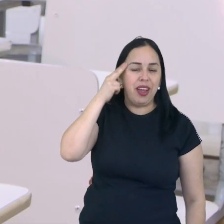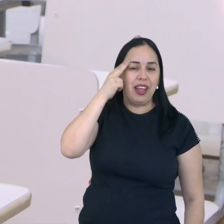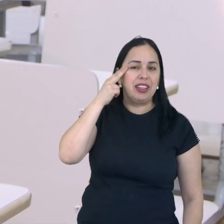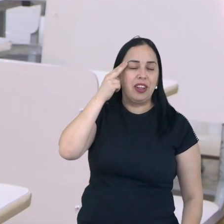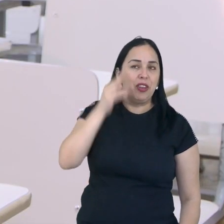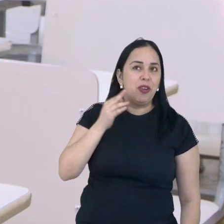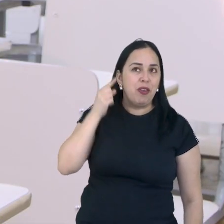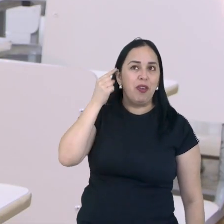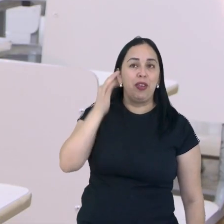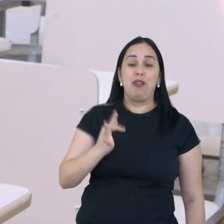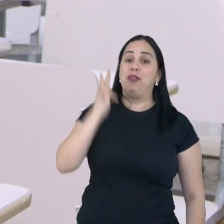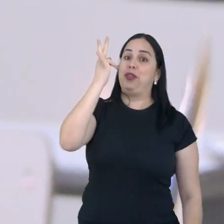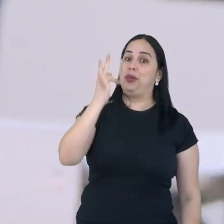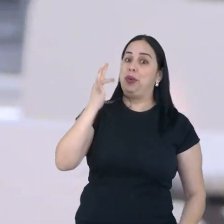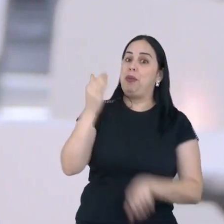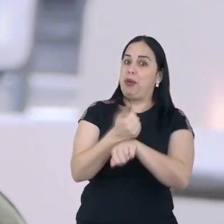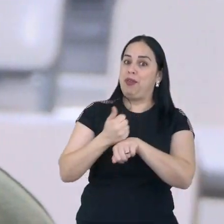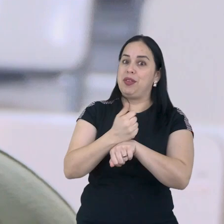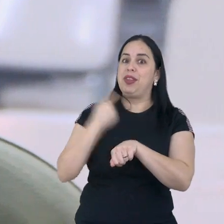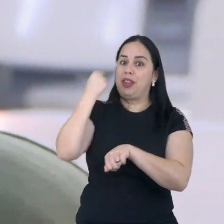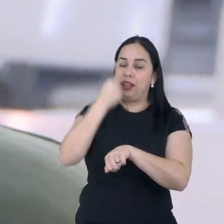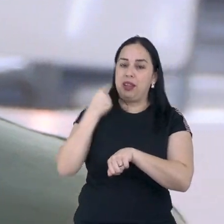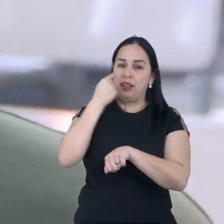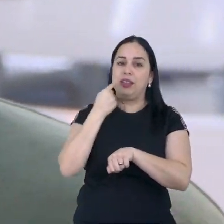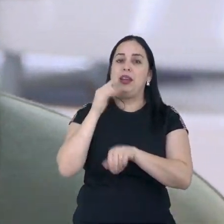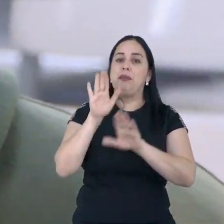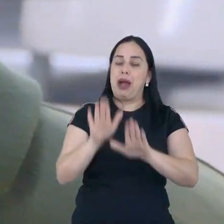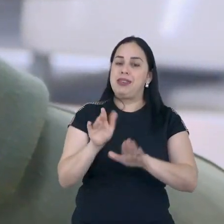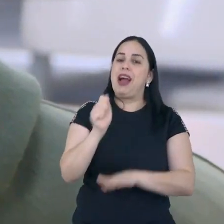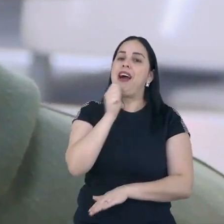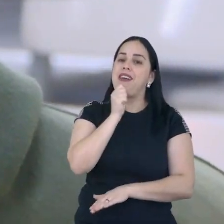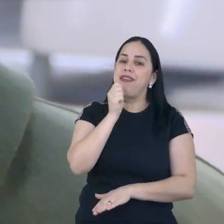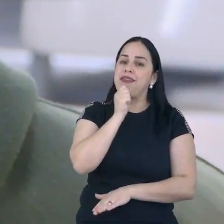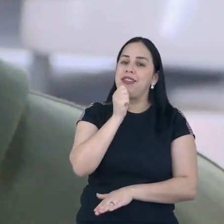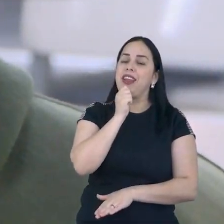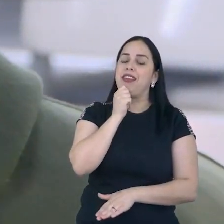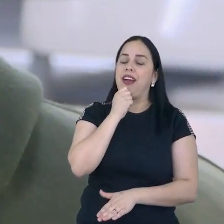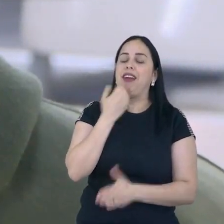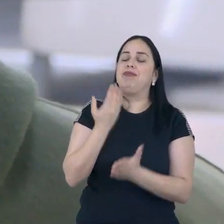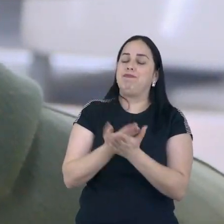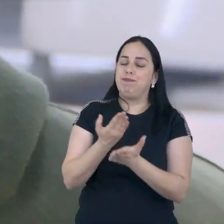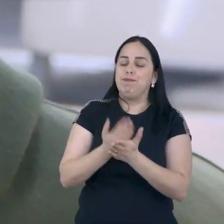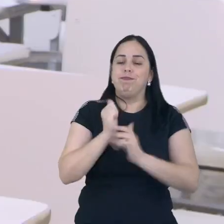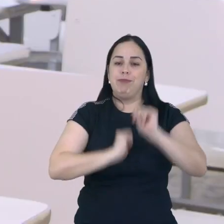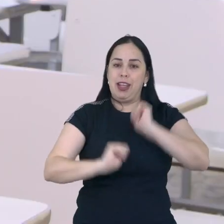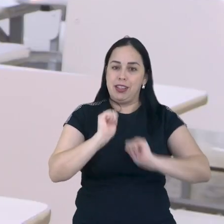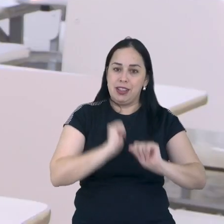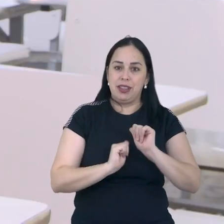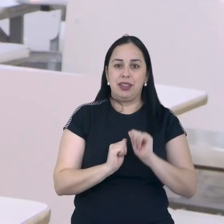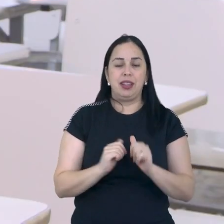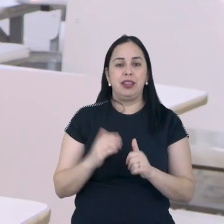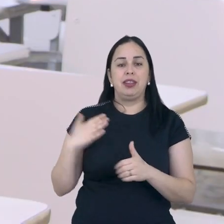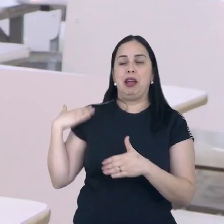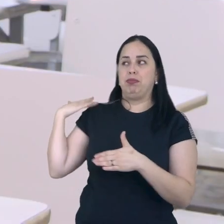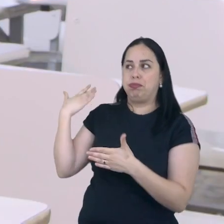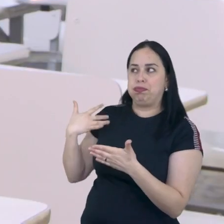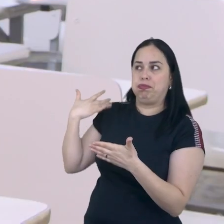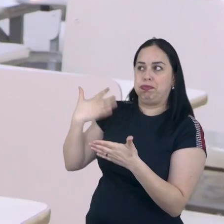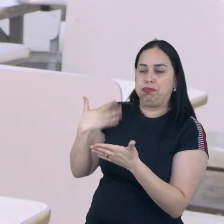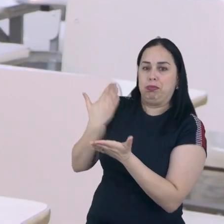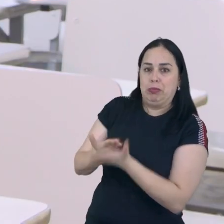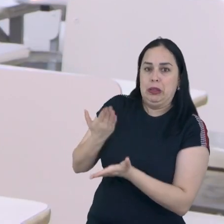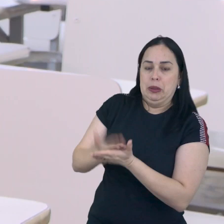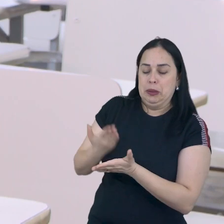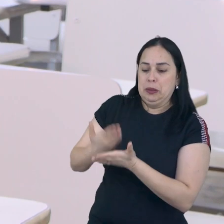estuda mais de 8 horas por dia. Mesmo com tanta dedicação, não nega que está ansioso. A gente está se preparando desde o início do